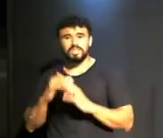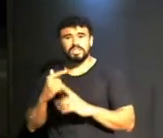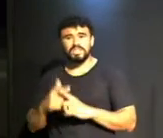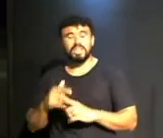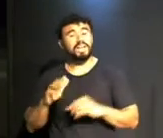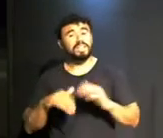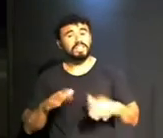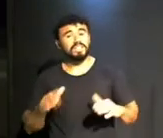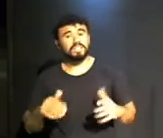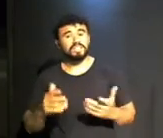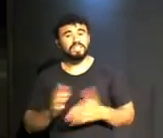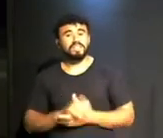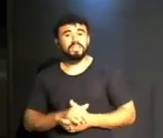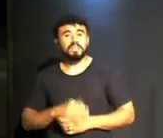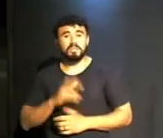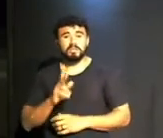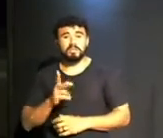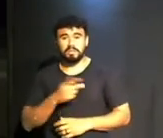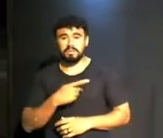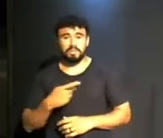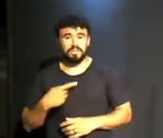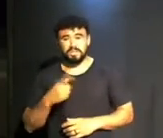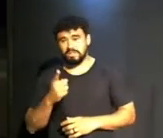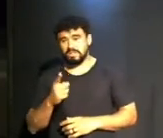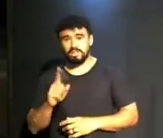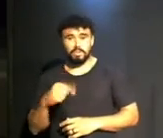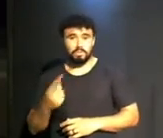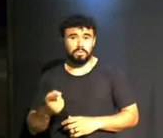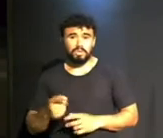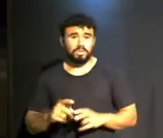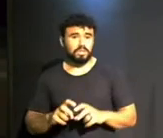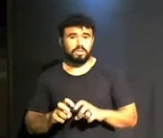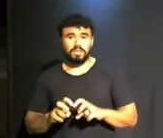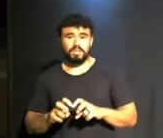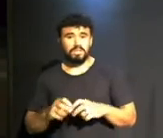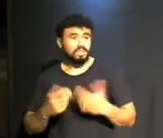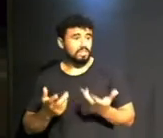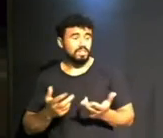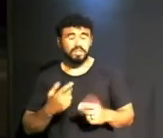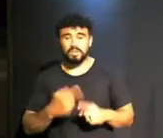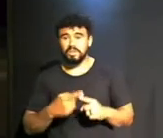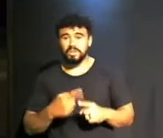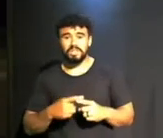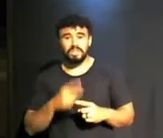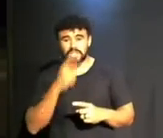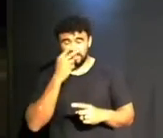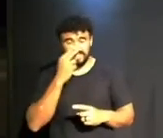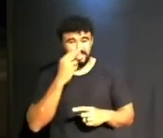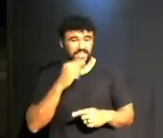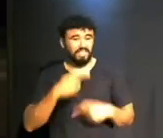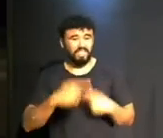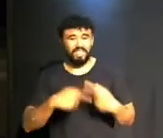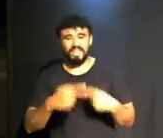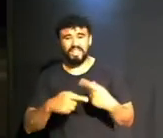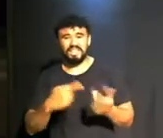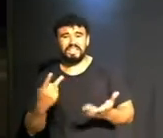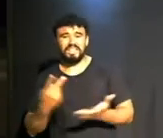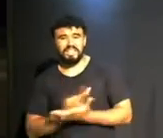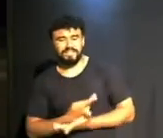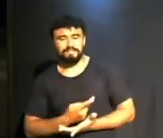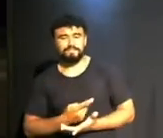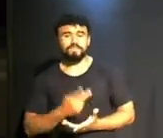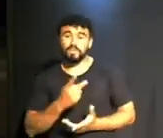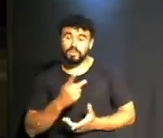e às vezes chegam falando seus pastores Já digo é você o próximo porque isso é um órfão que acabam repetindo essas coisas